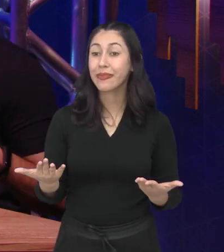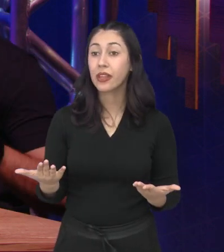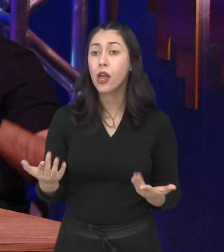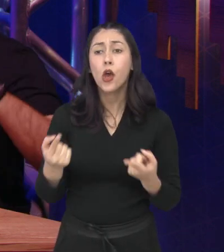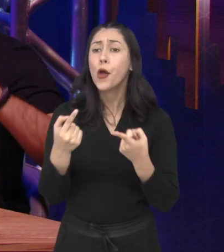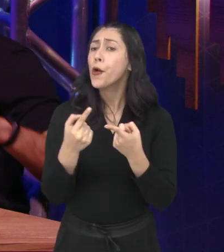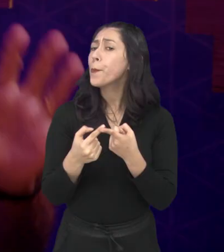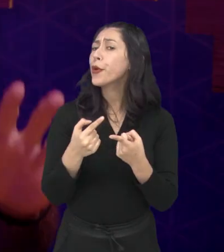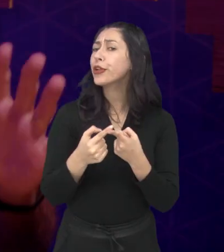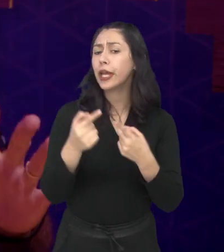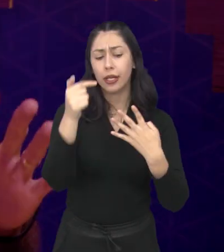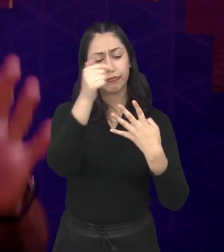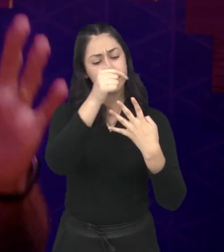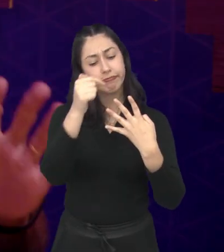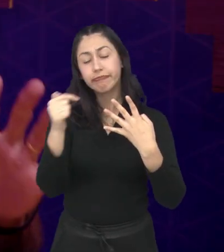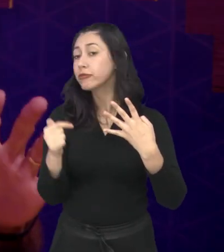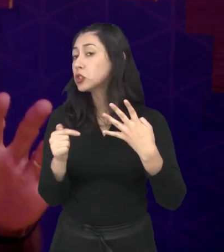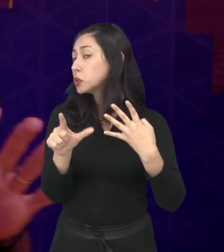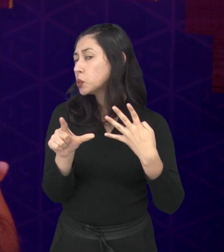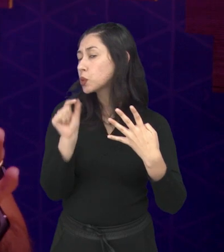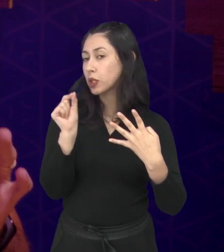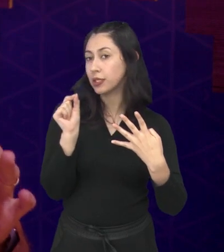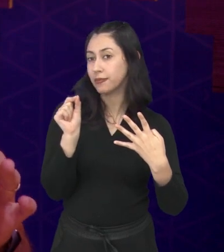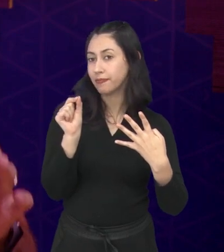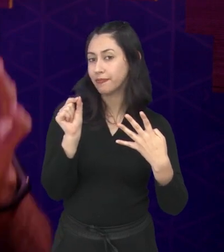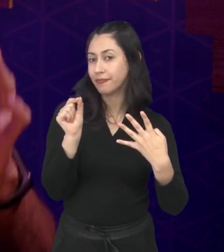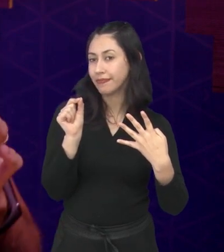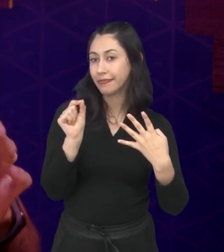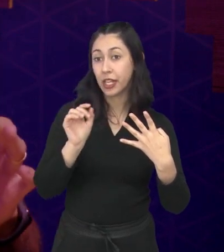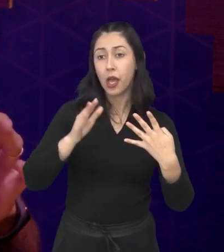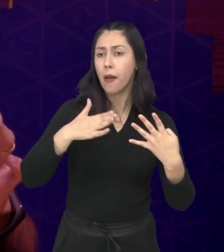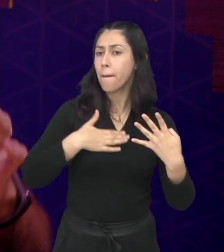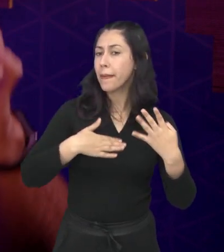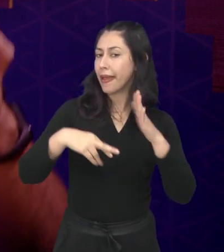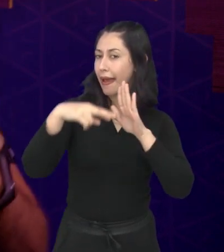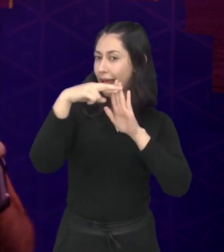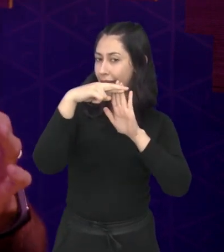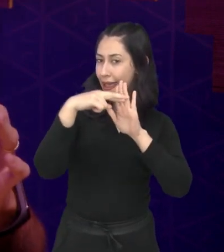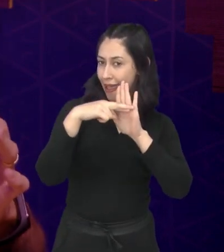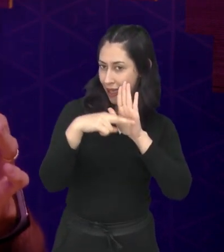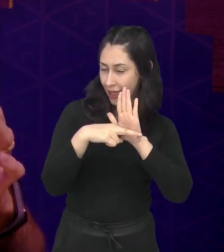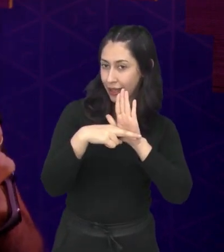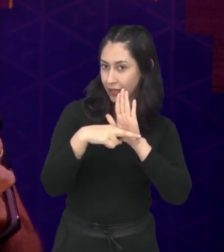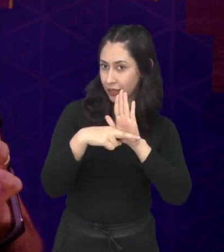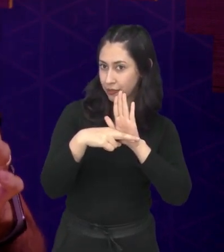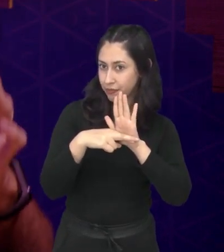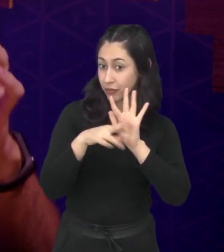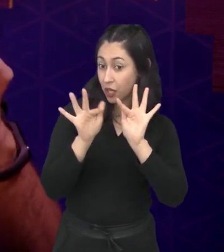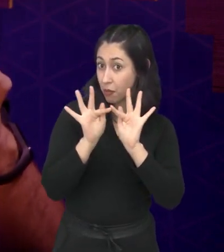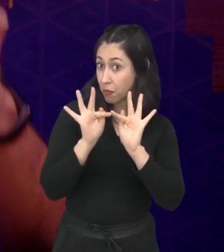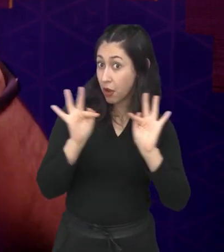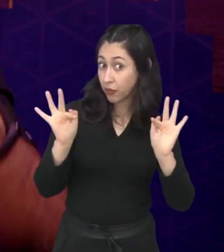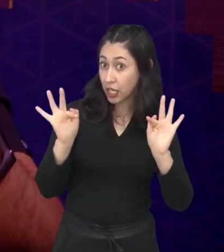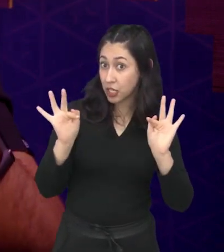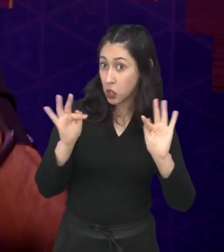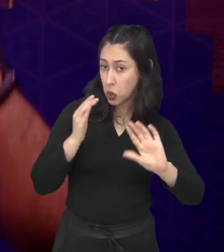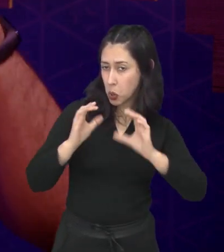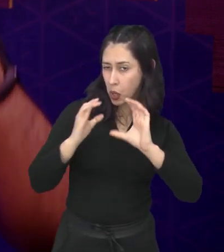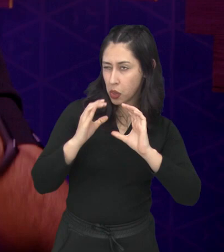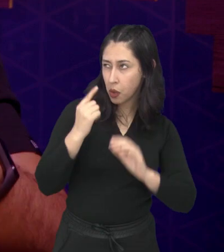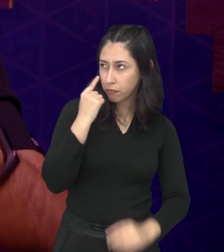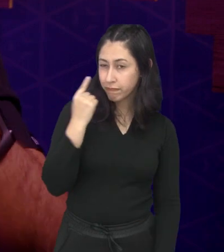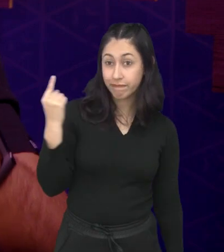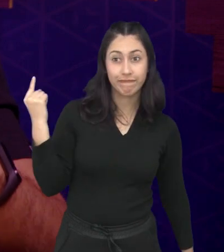É isso aí. E por que eu selecionei essas 4 coisas? O meu critério foi uma frase